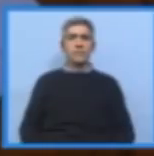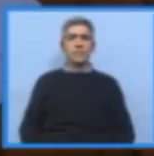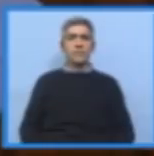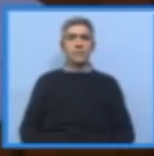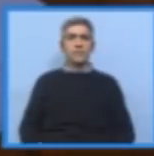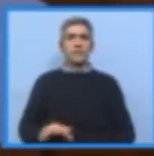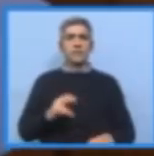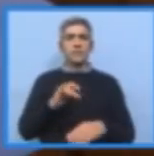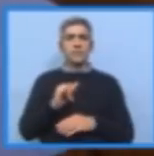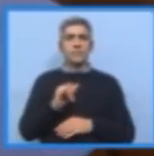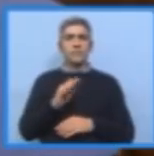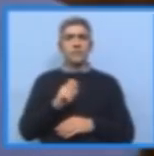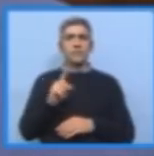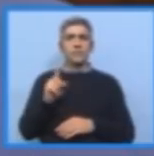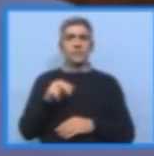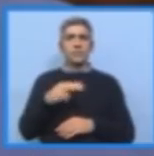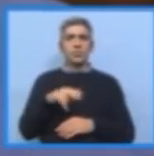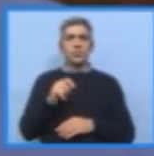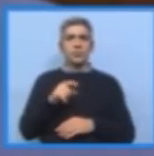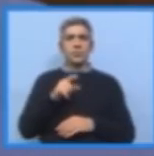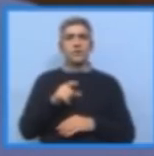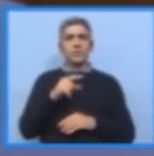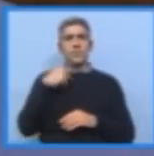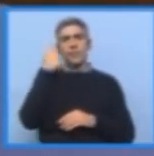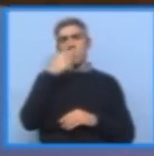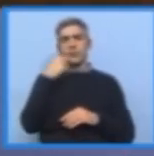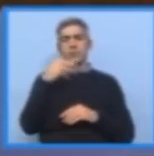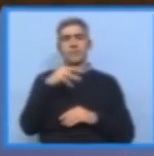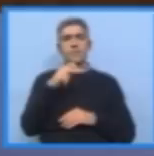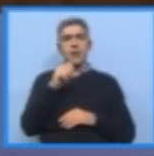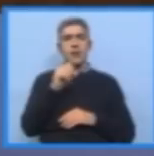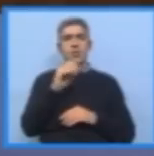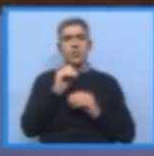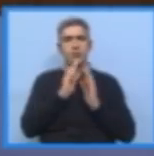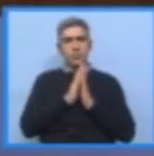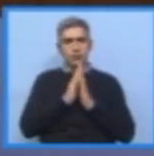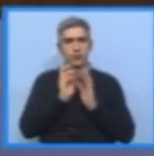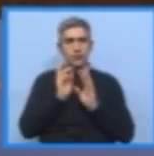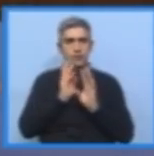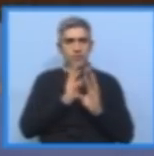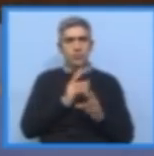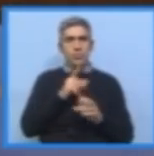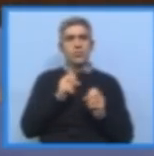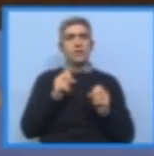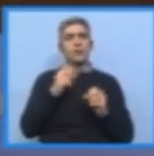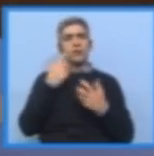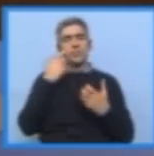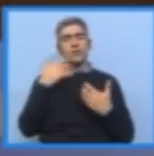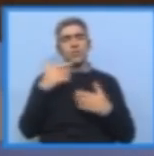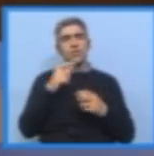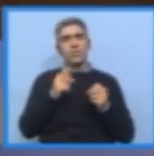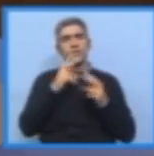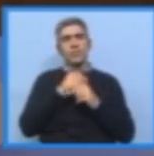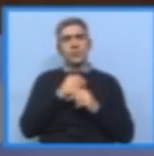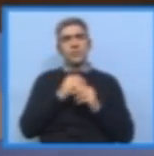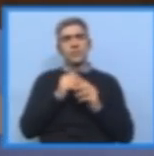Frei José Nunes, desde logo estas figuras dos magos são assim um sinal de que esta novidade já rompe o